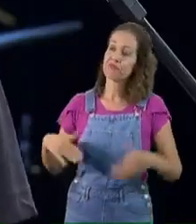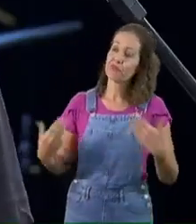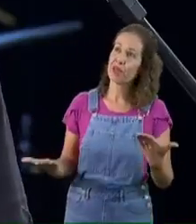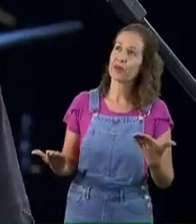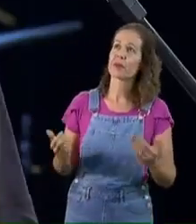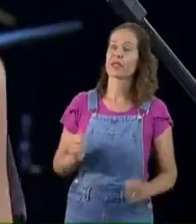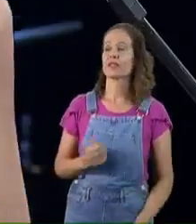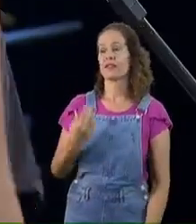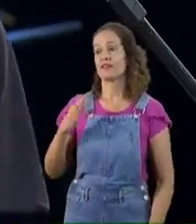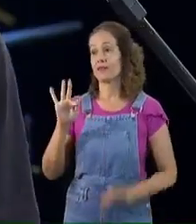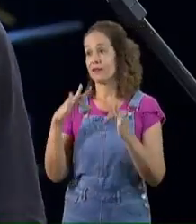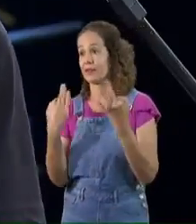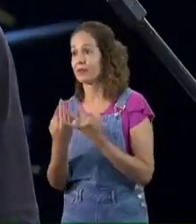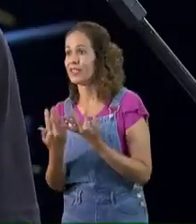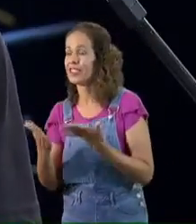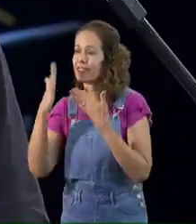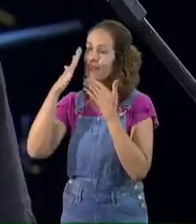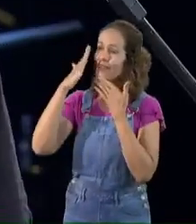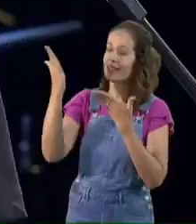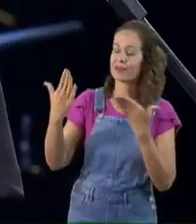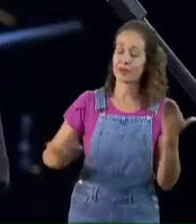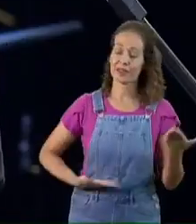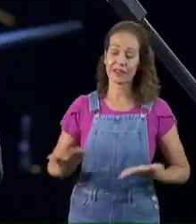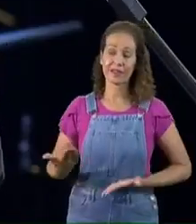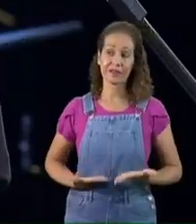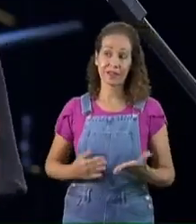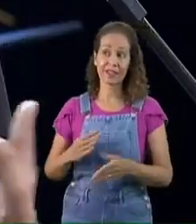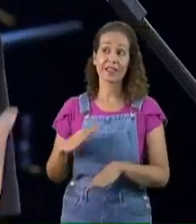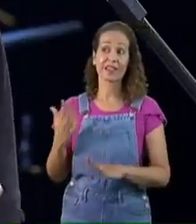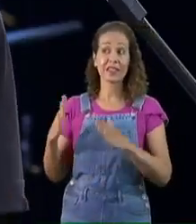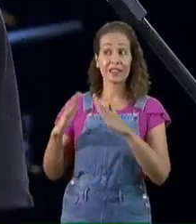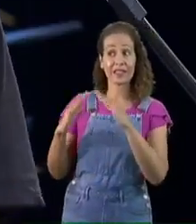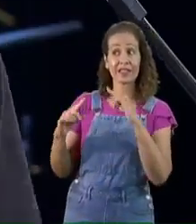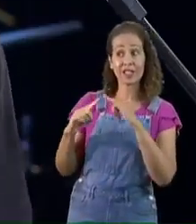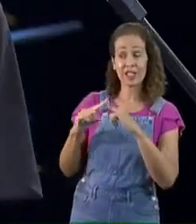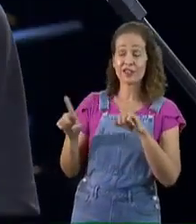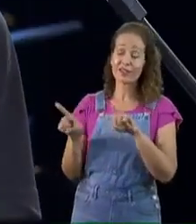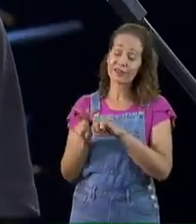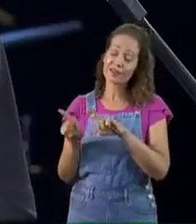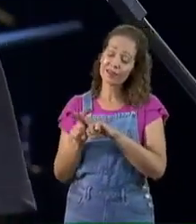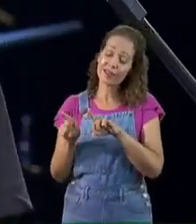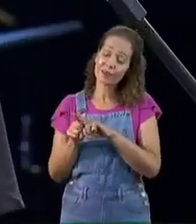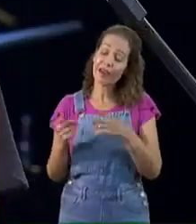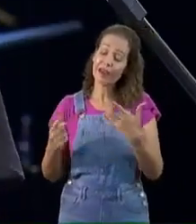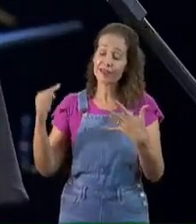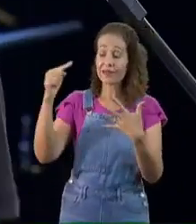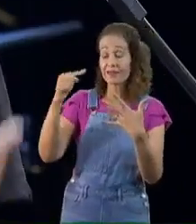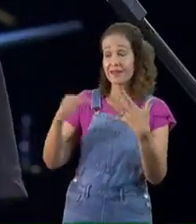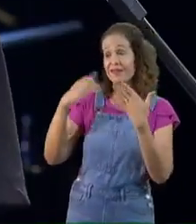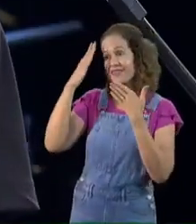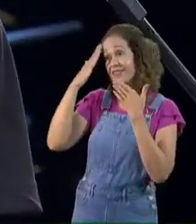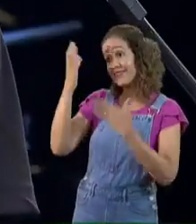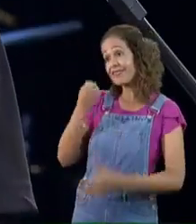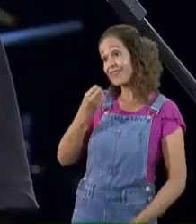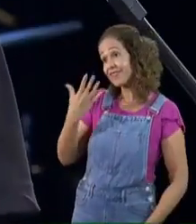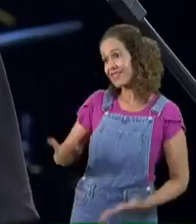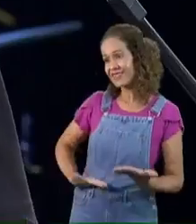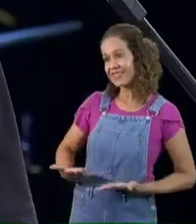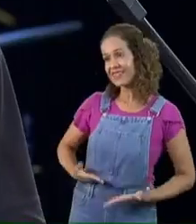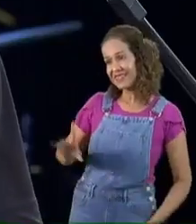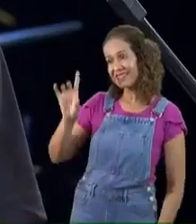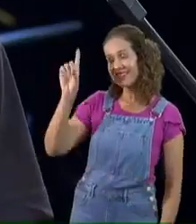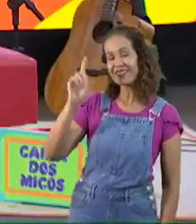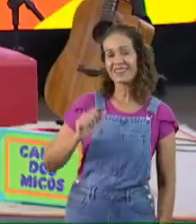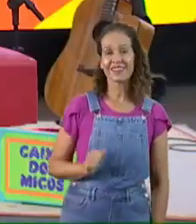eu tenho, sou grato por servir na igreja, que é uma das principais coisas dentro da gratidão, que é muito bom servir a Deus.